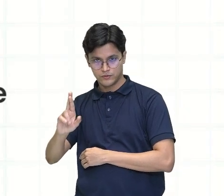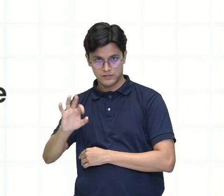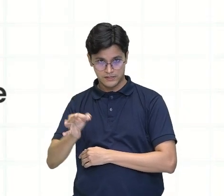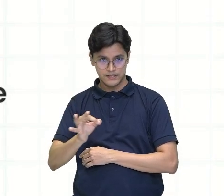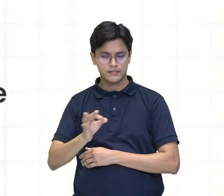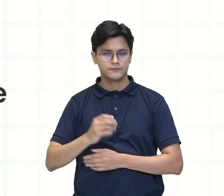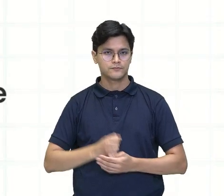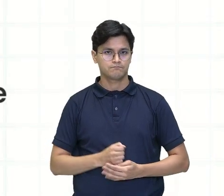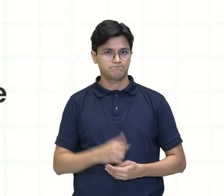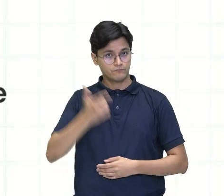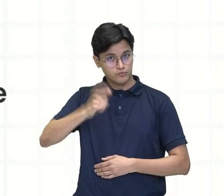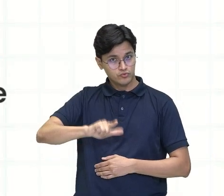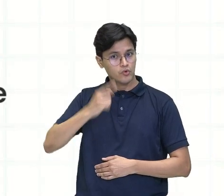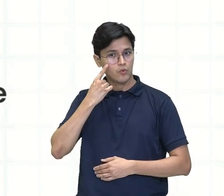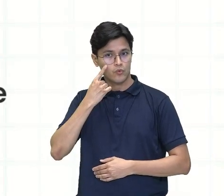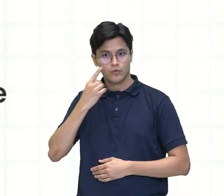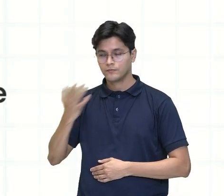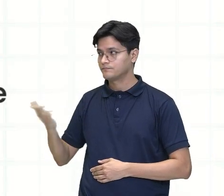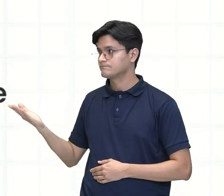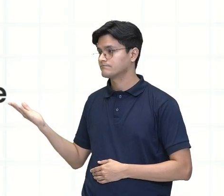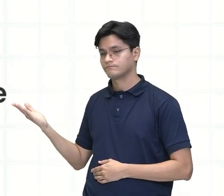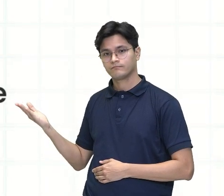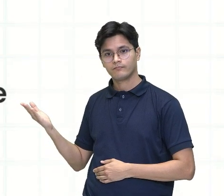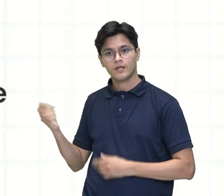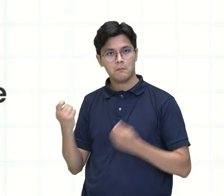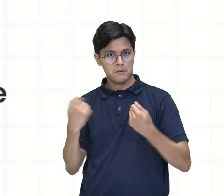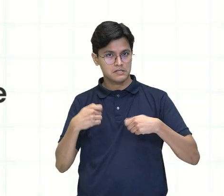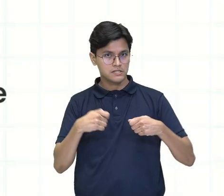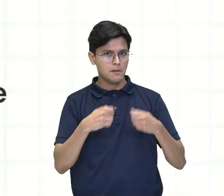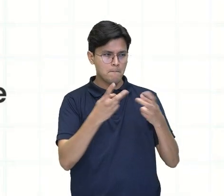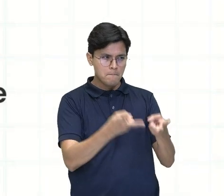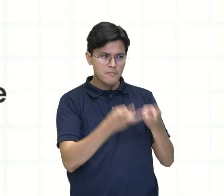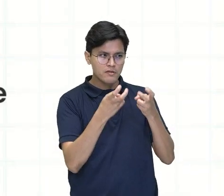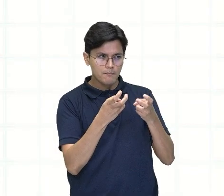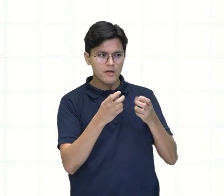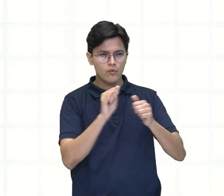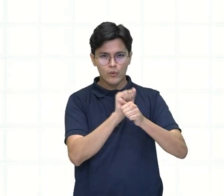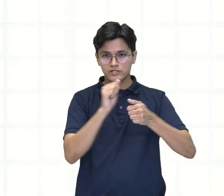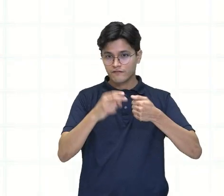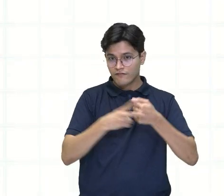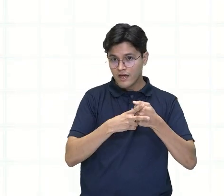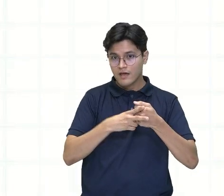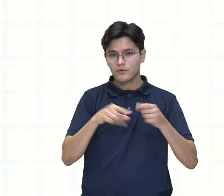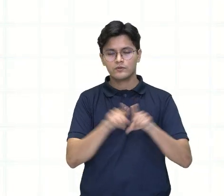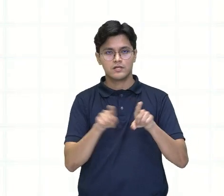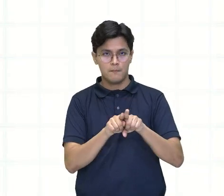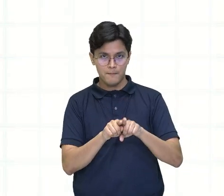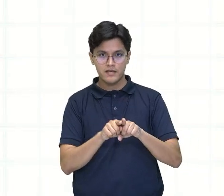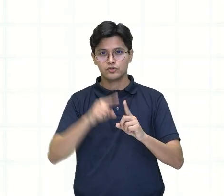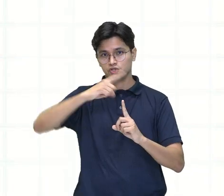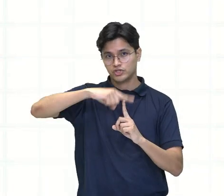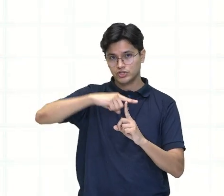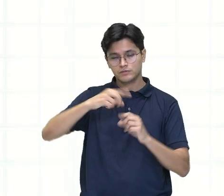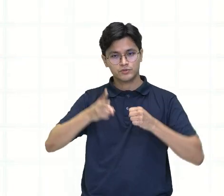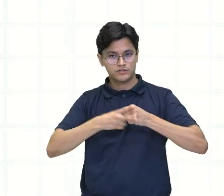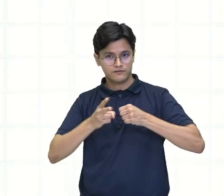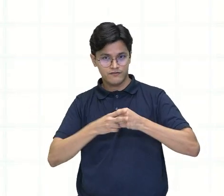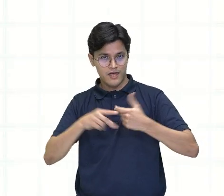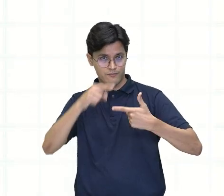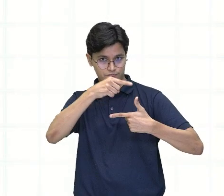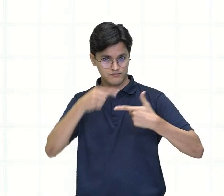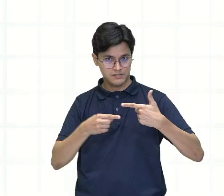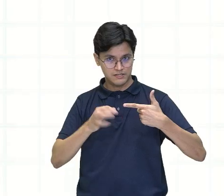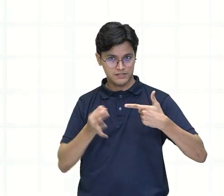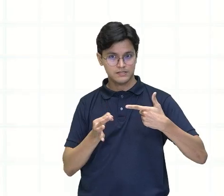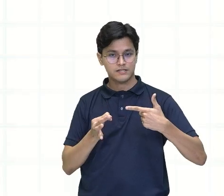através do quê? Do advérbio, os advérbios e o modo verbal. Ele vai me ajudar a identificar o posicionamento assumido